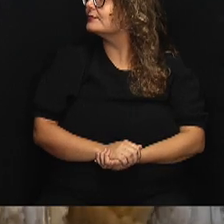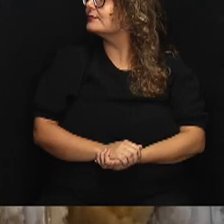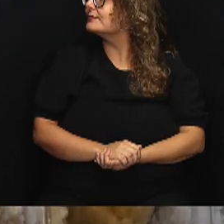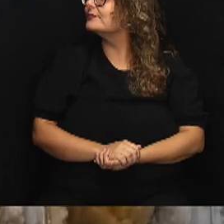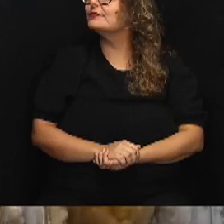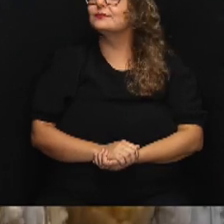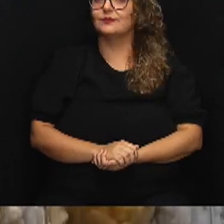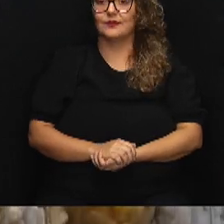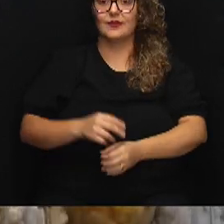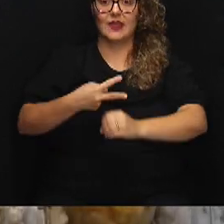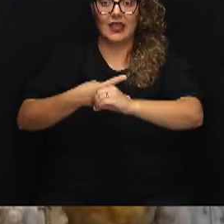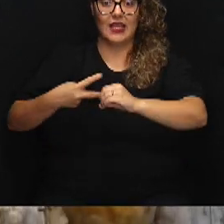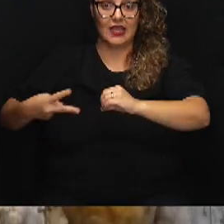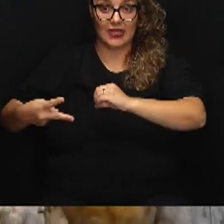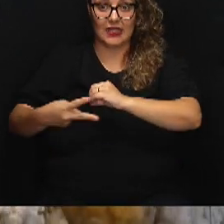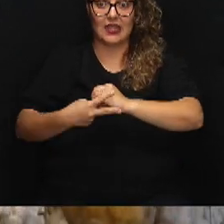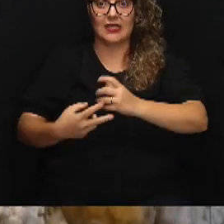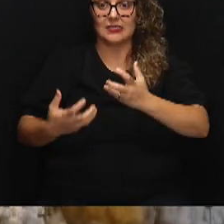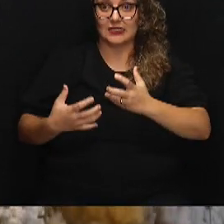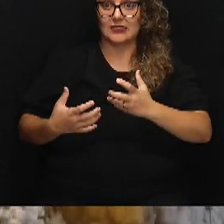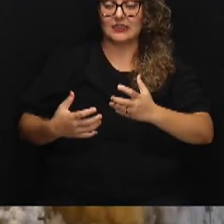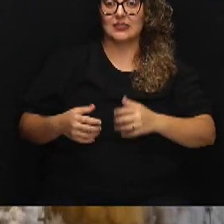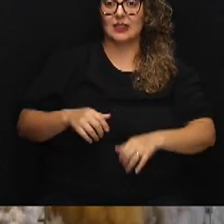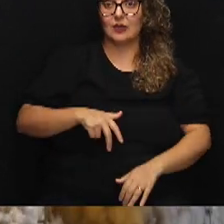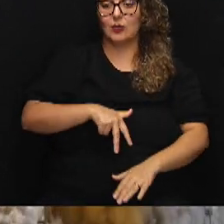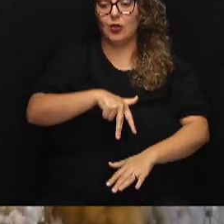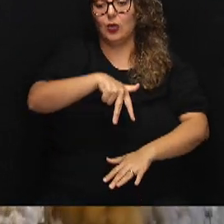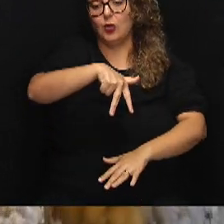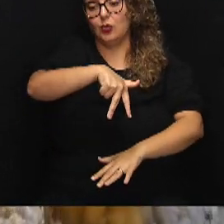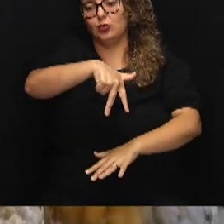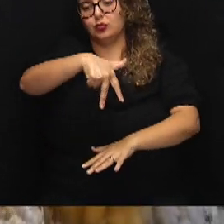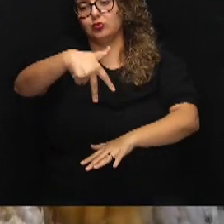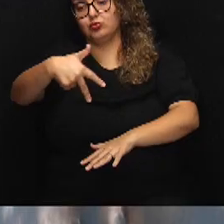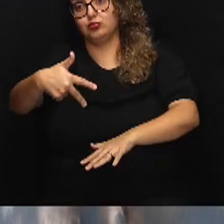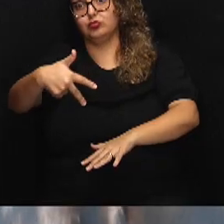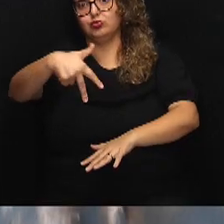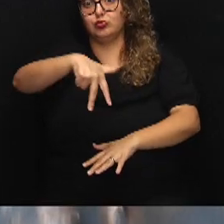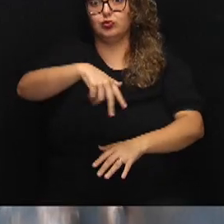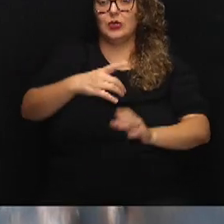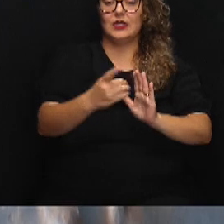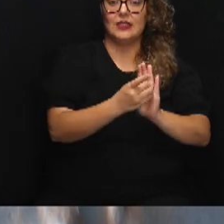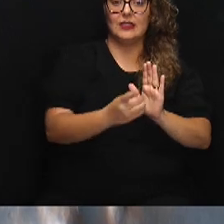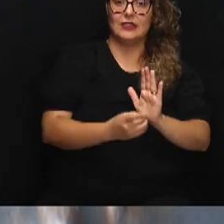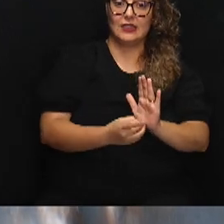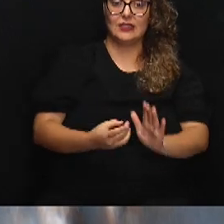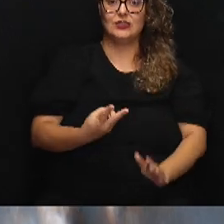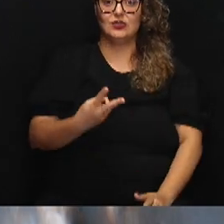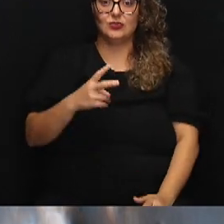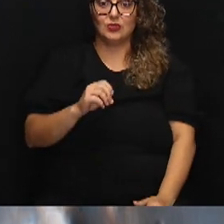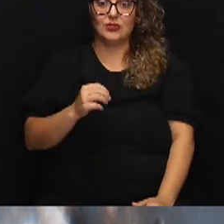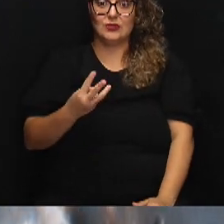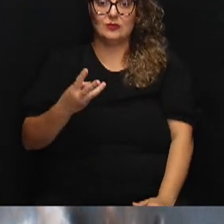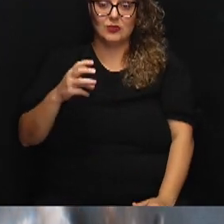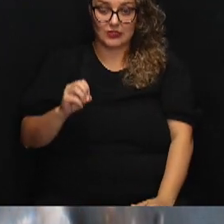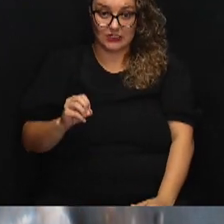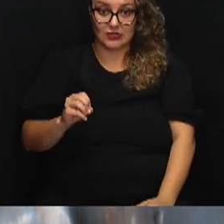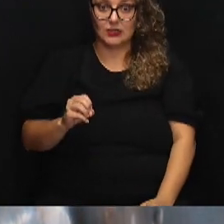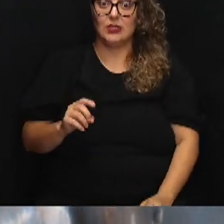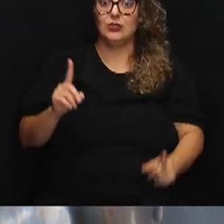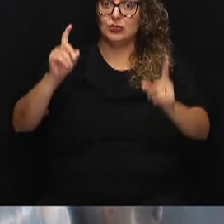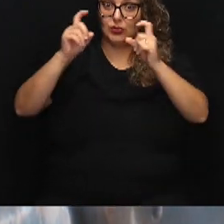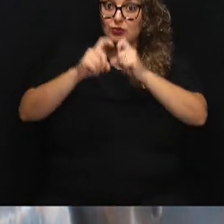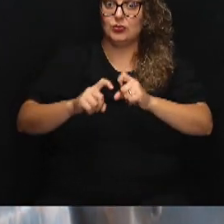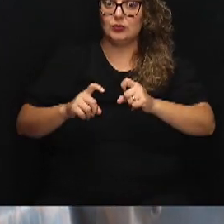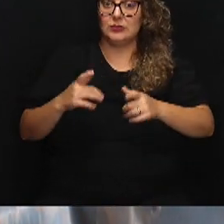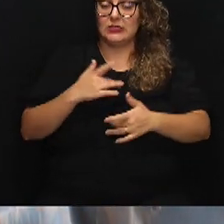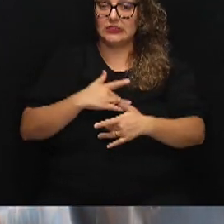A NASA planeja enviar astronautas a Marte na década de 2030, enfrentando o desafio de manter a saúde da